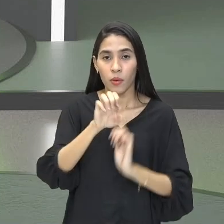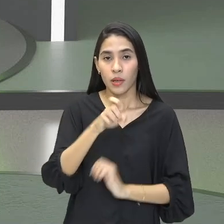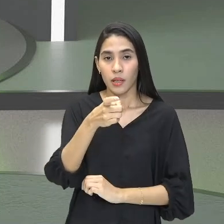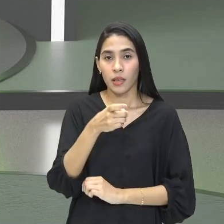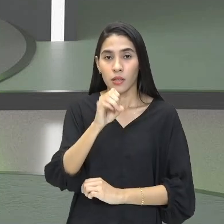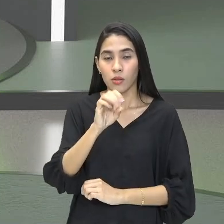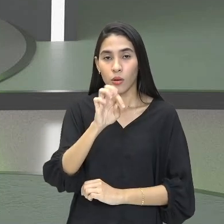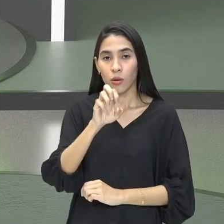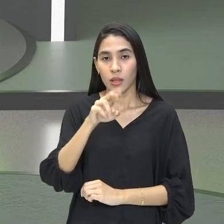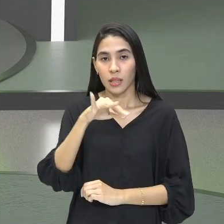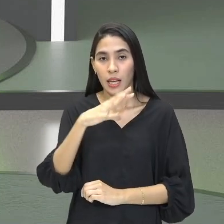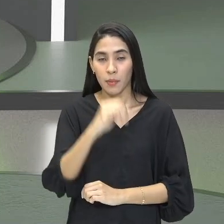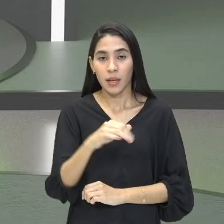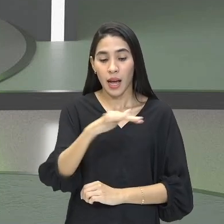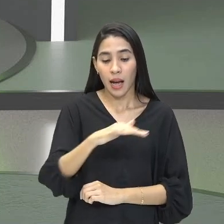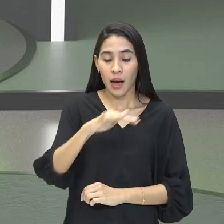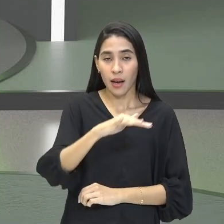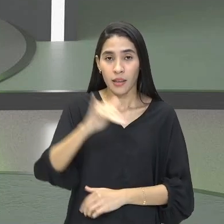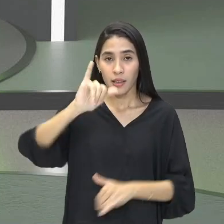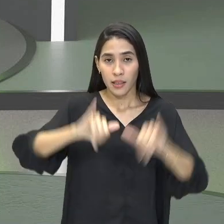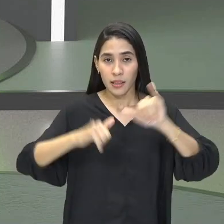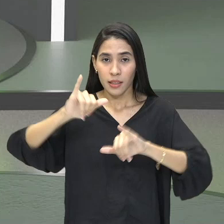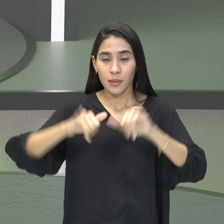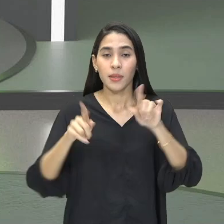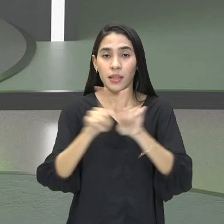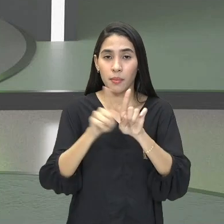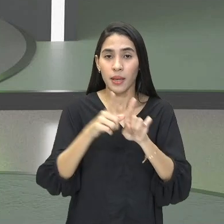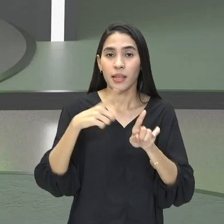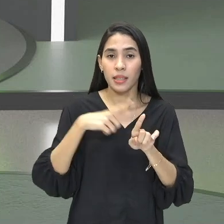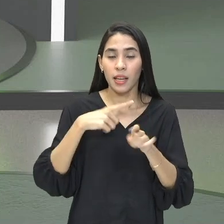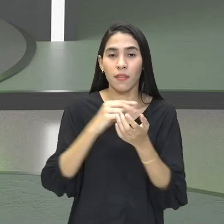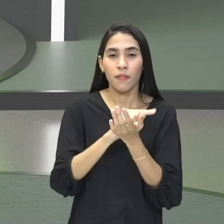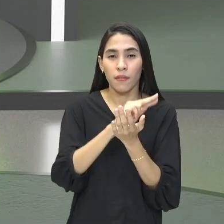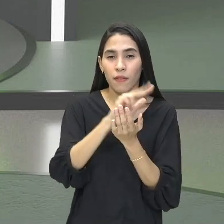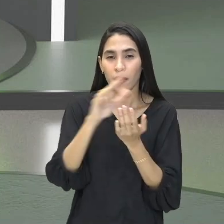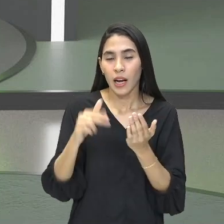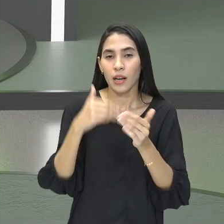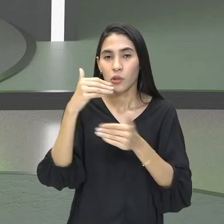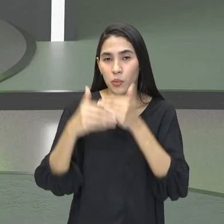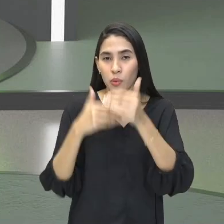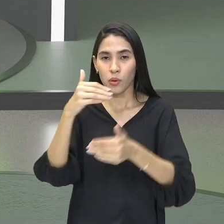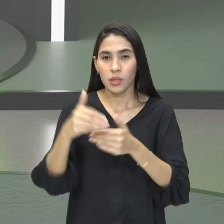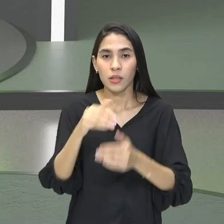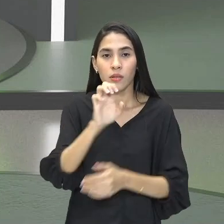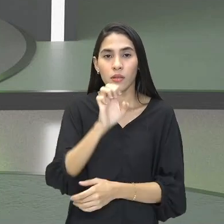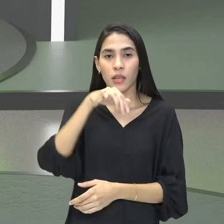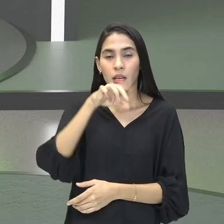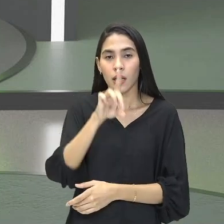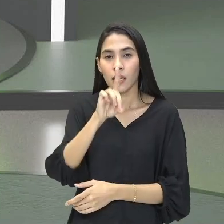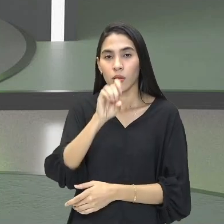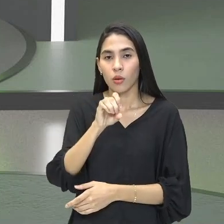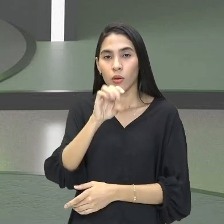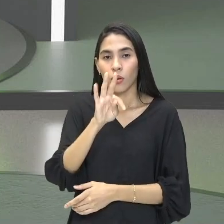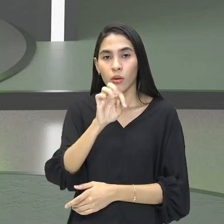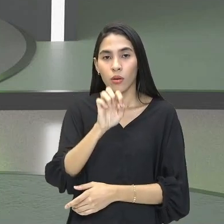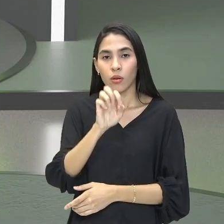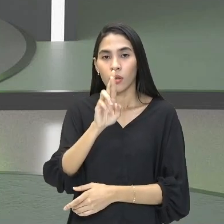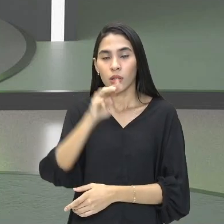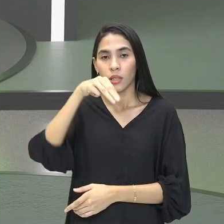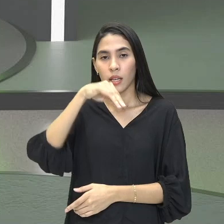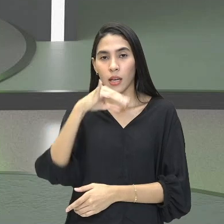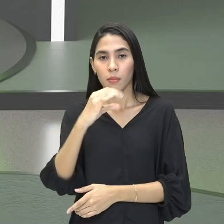na termoquímica também existem os processos endotérmicos, tá?